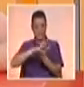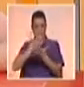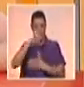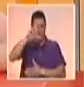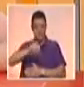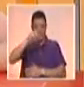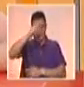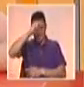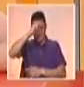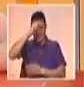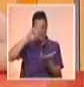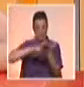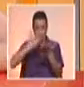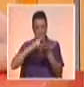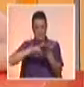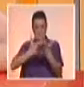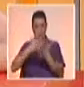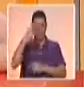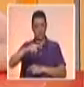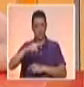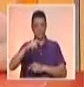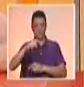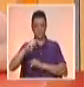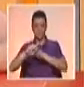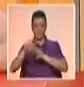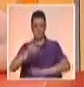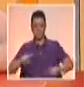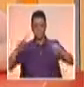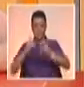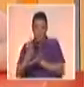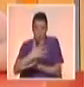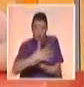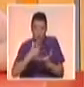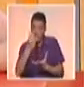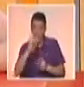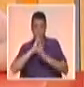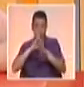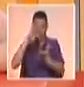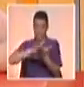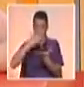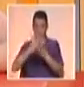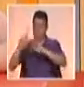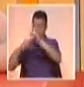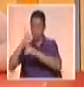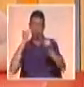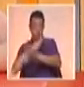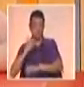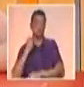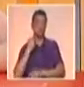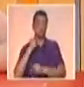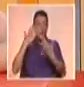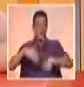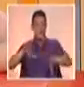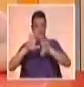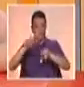os nossos estágios de interpretação, procuram suprir as lacunas de não termos recursos financeiros para ter intérpretes noutros cursos, e temos vindo a ter